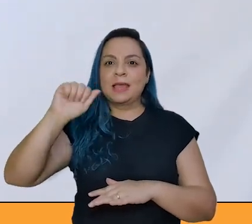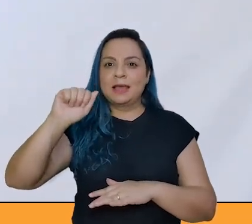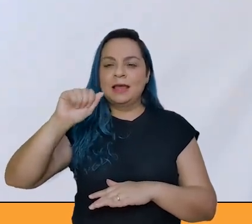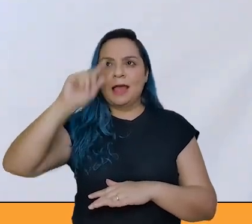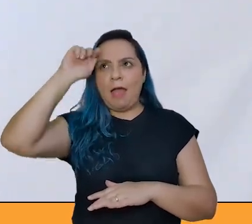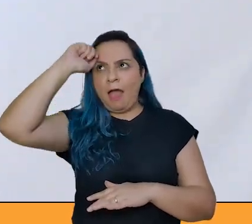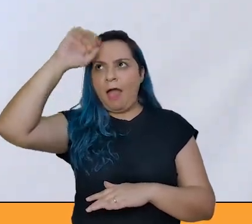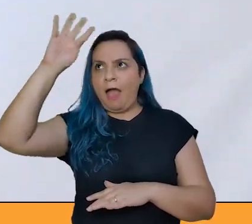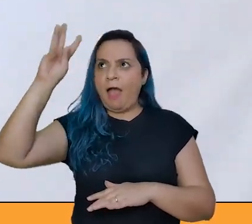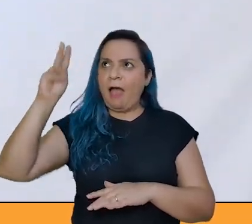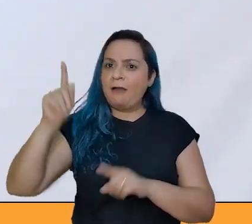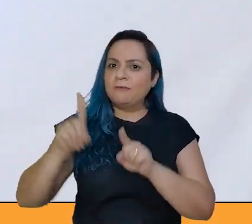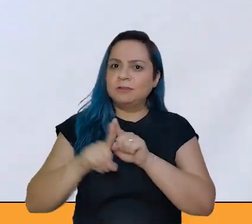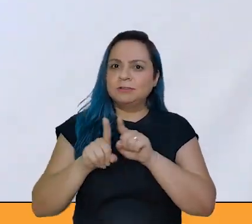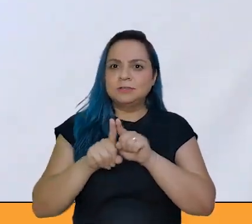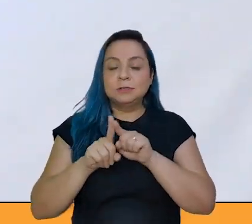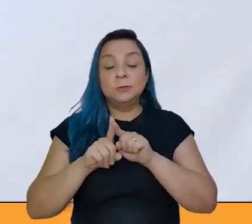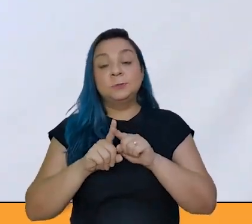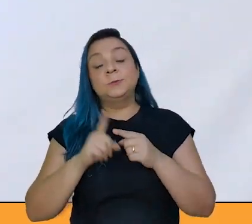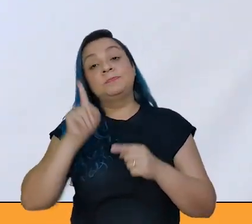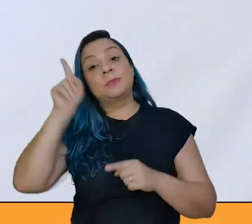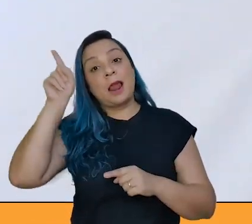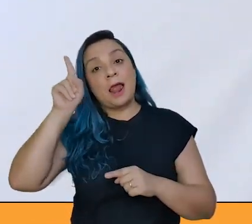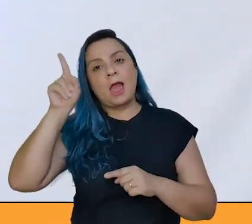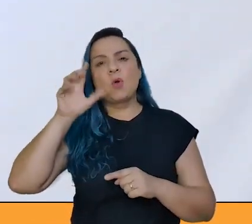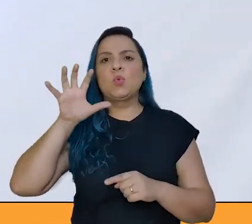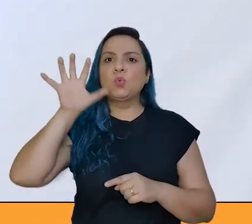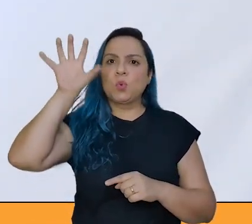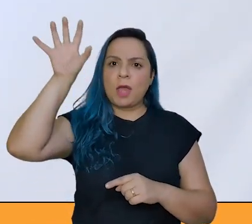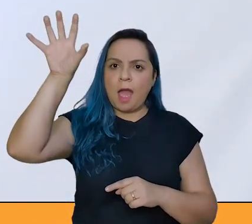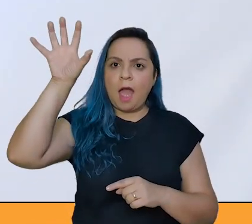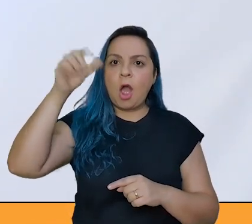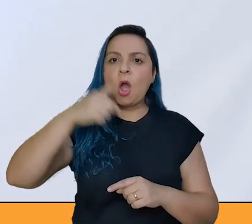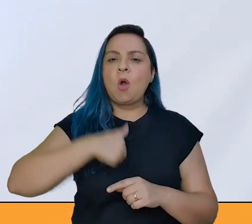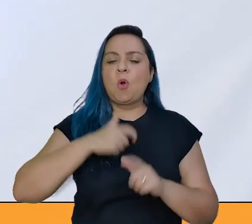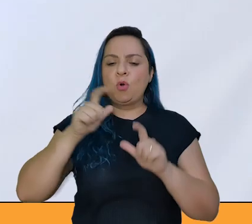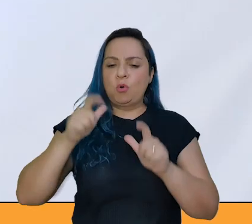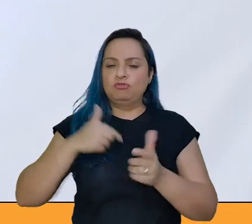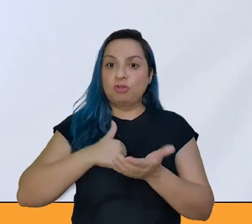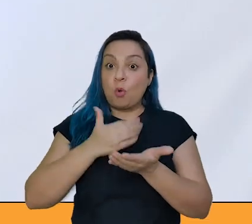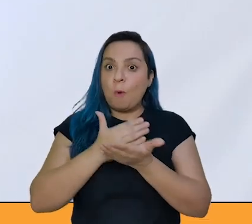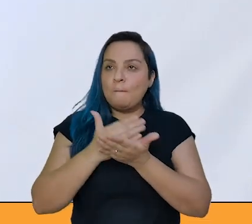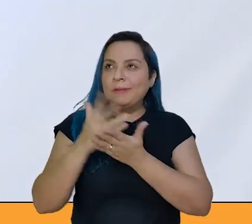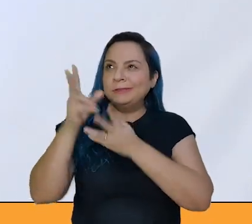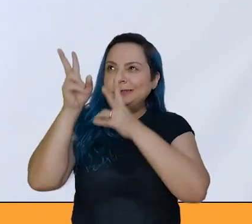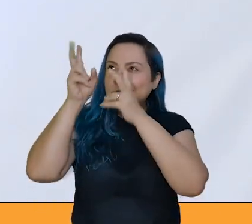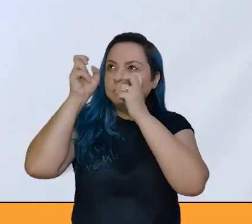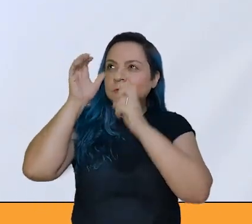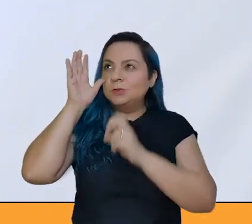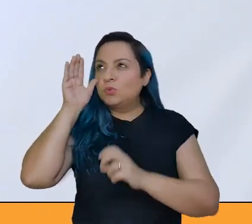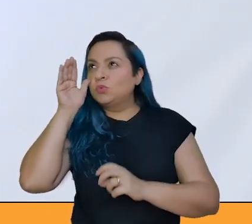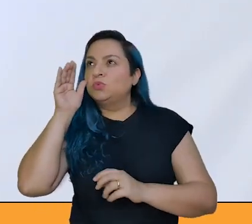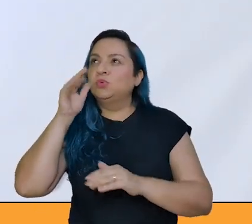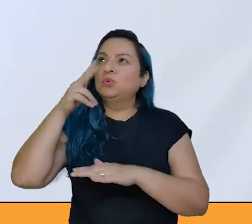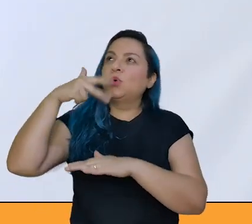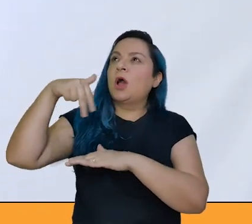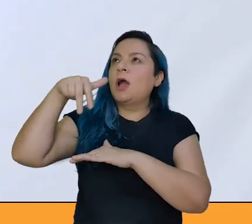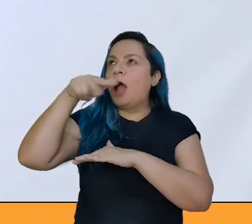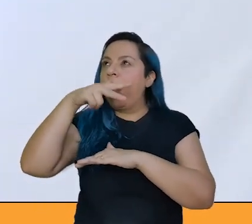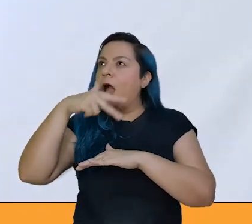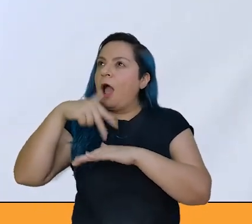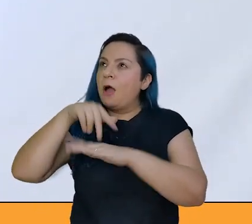África, que é um lugar onde eu começo a me interessar, né, pela dança,